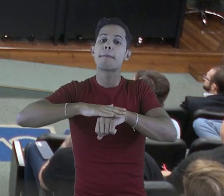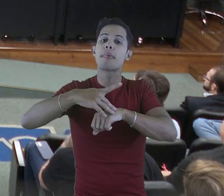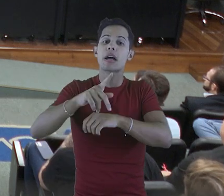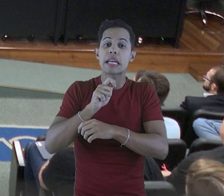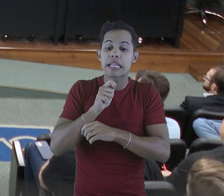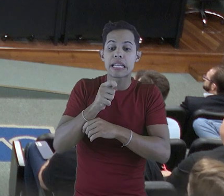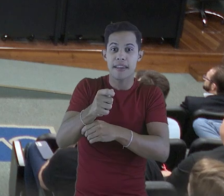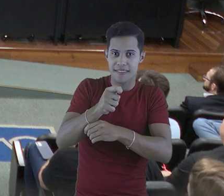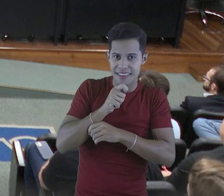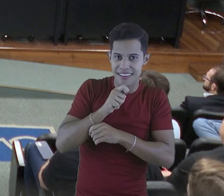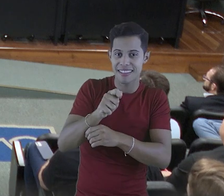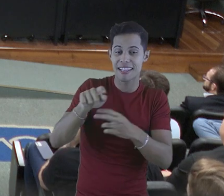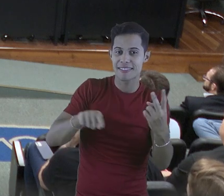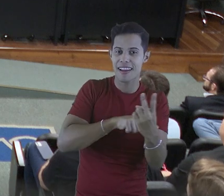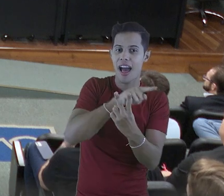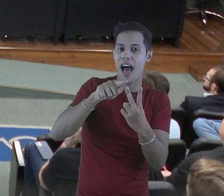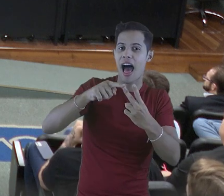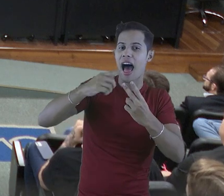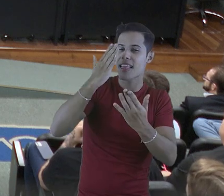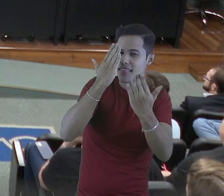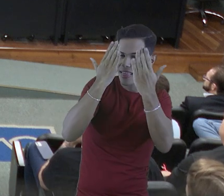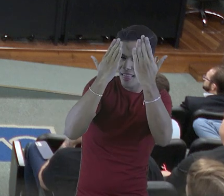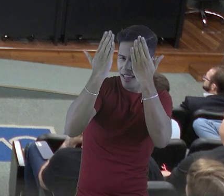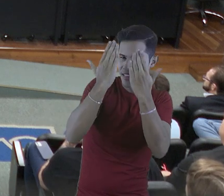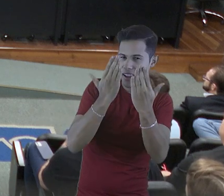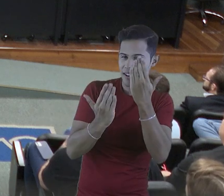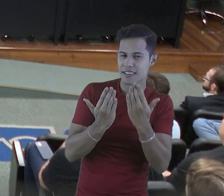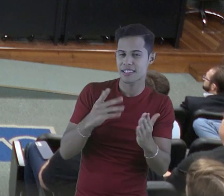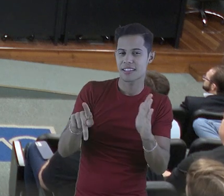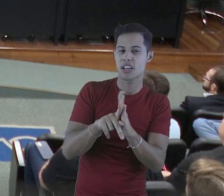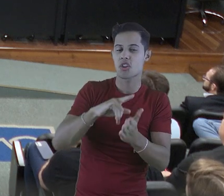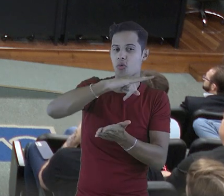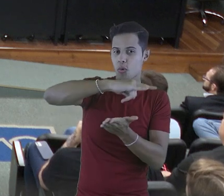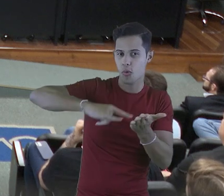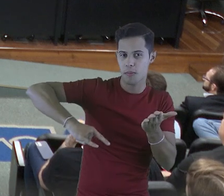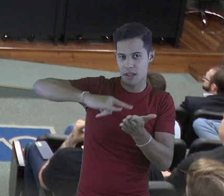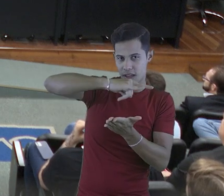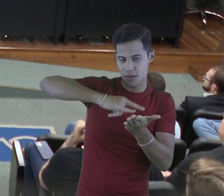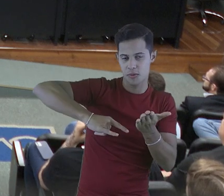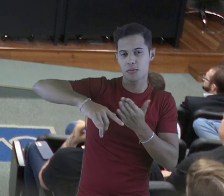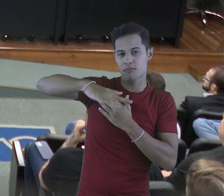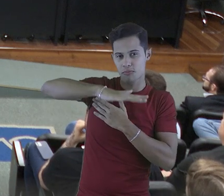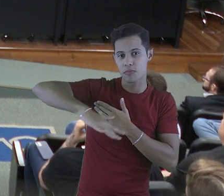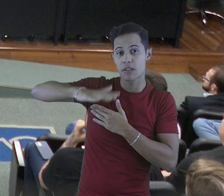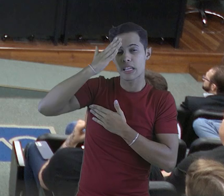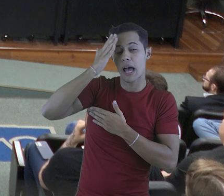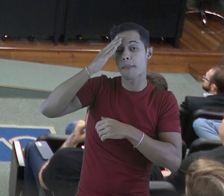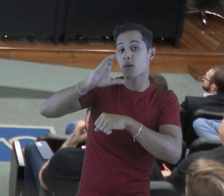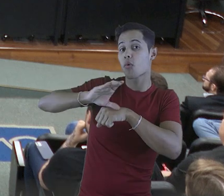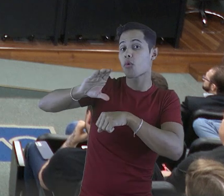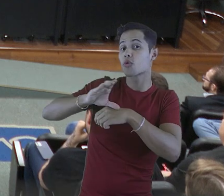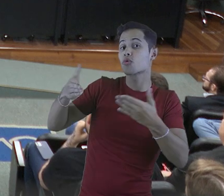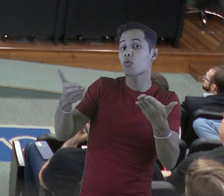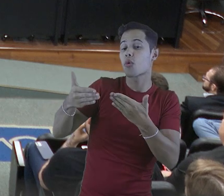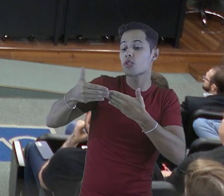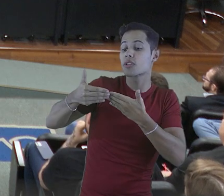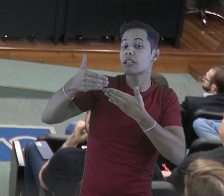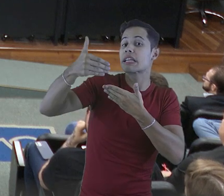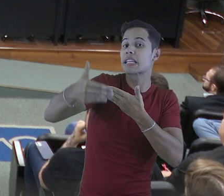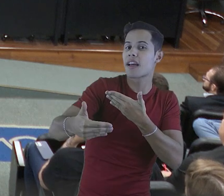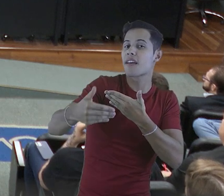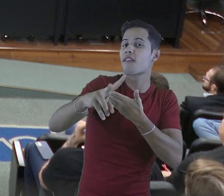saber grupo de trabalho a partir do curso de hoje o que vai fazer vai analisar qual documentação que vocês têm que cumpre o mínimo